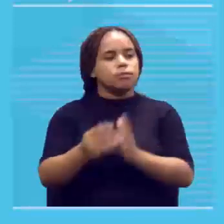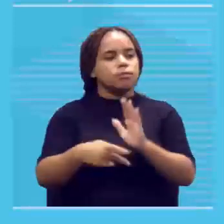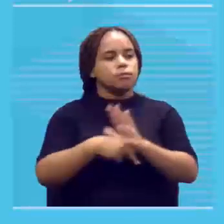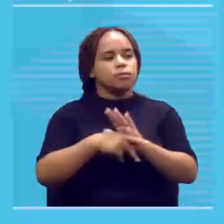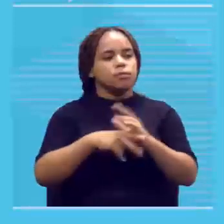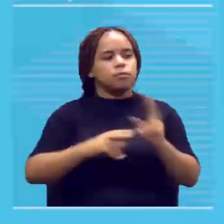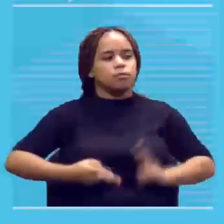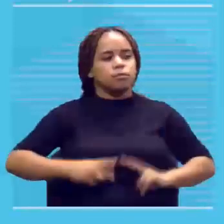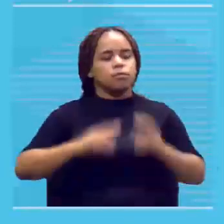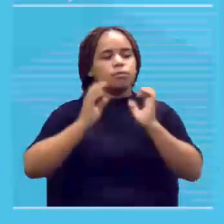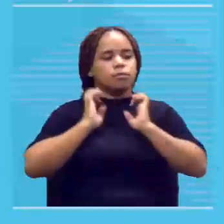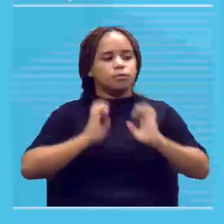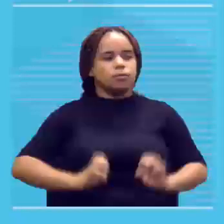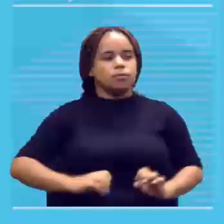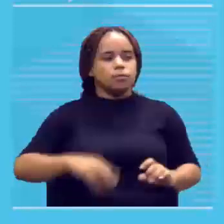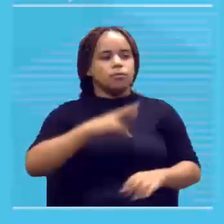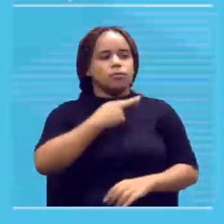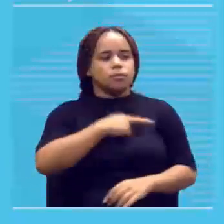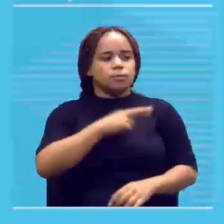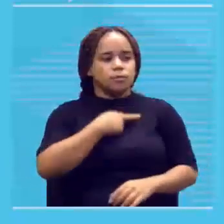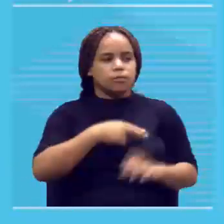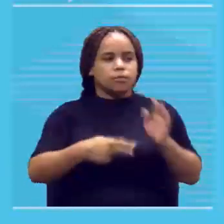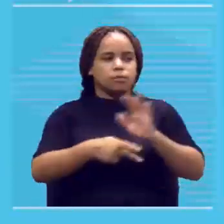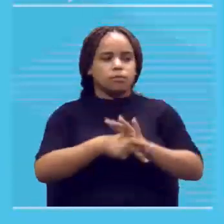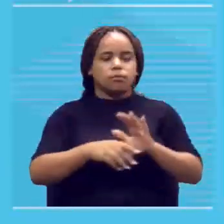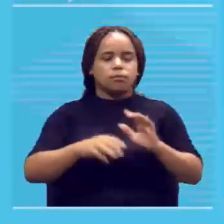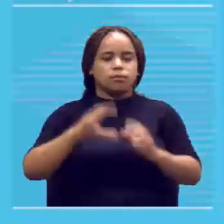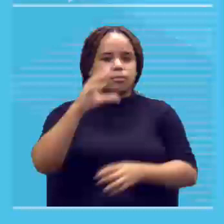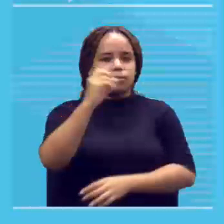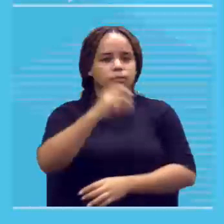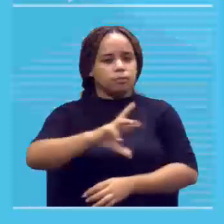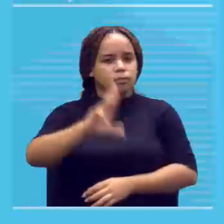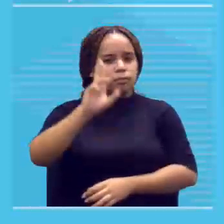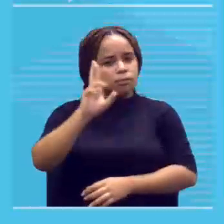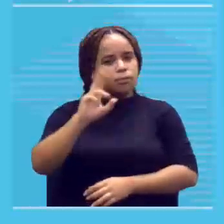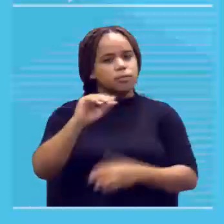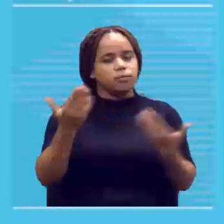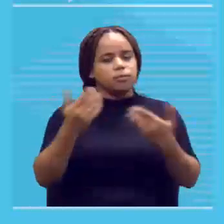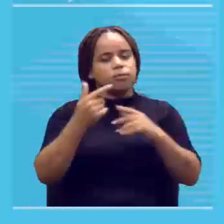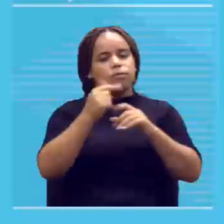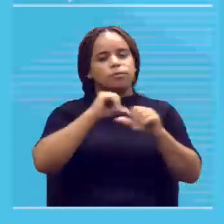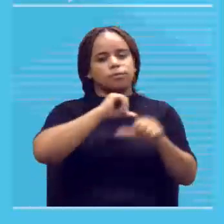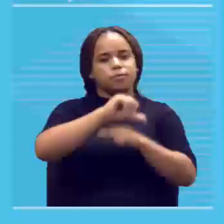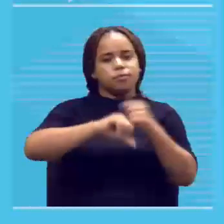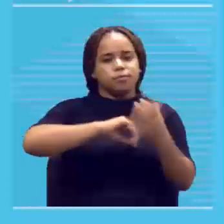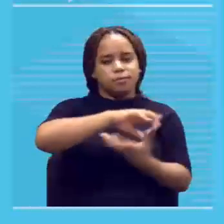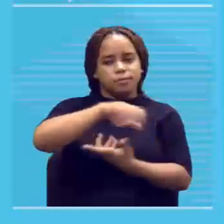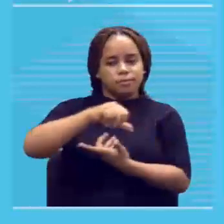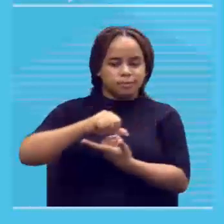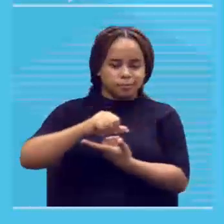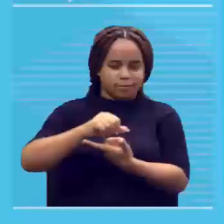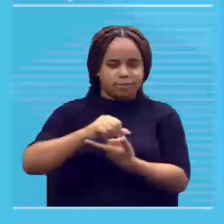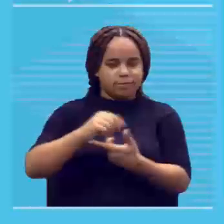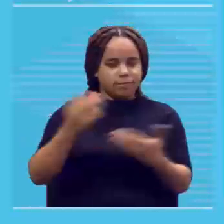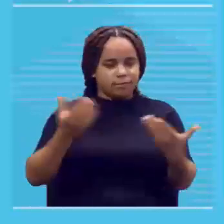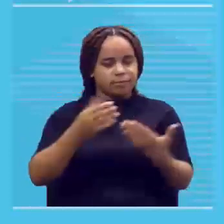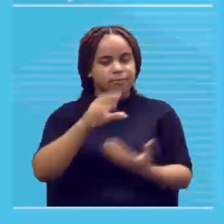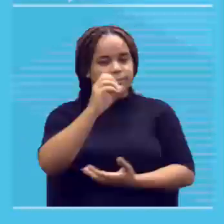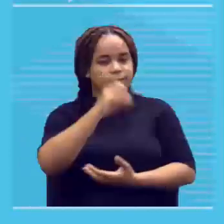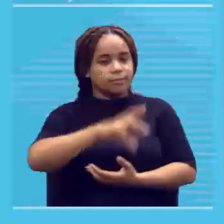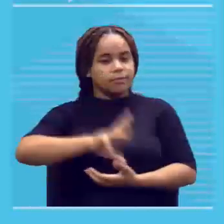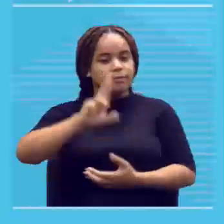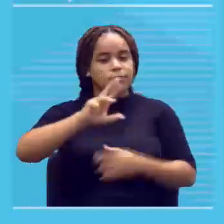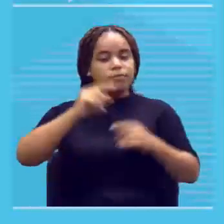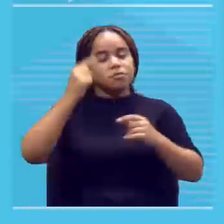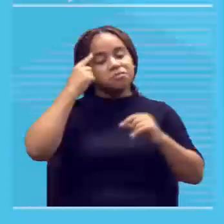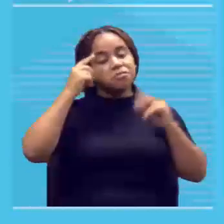das tradições religiosas orientais Vamos para o outro lado do planeta o Oriente o que pensa